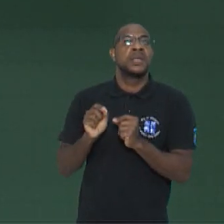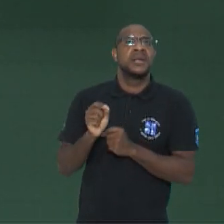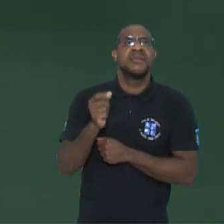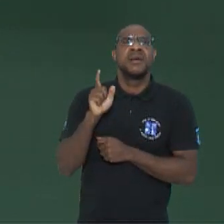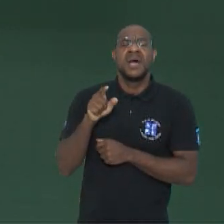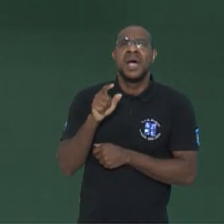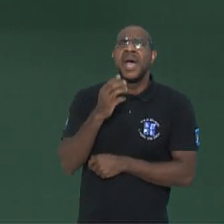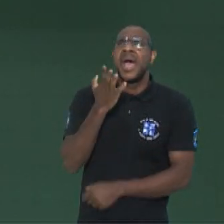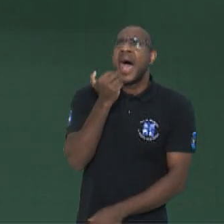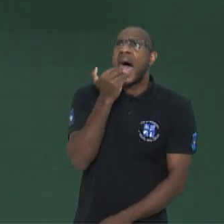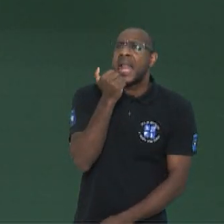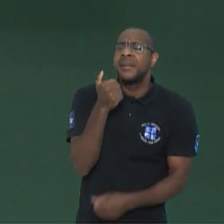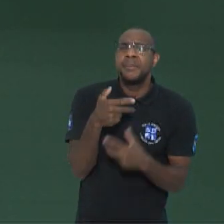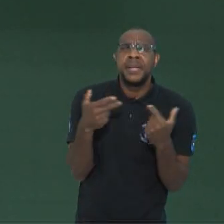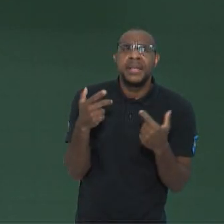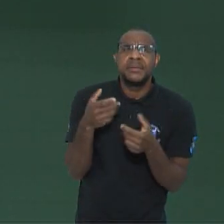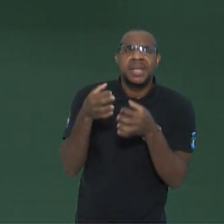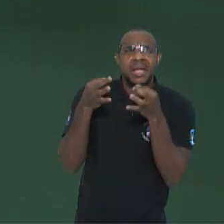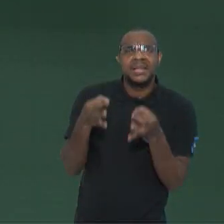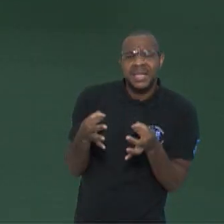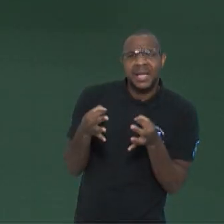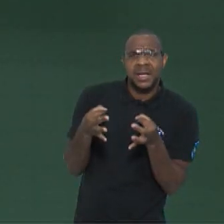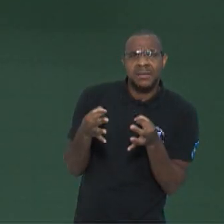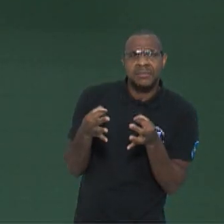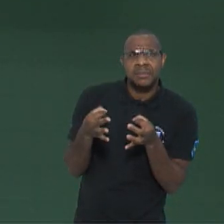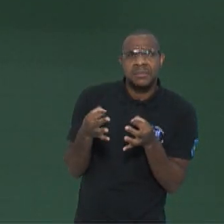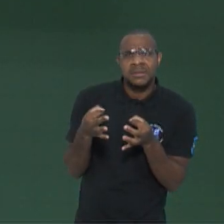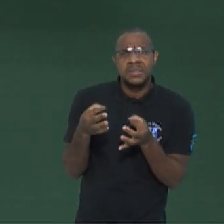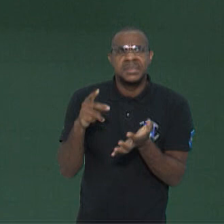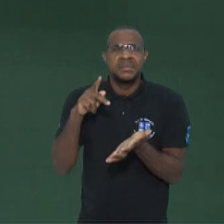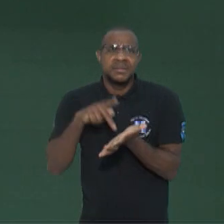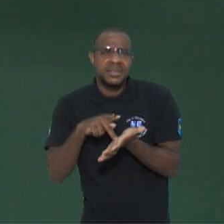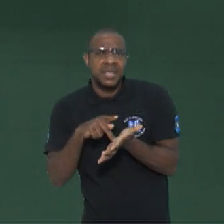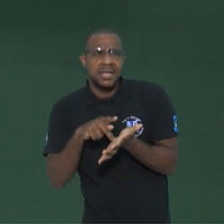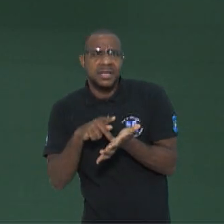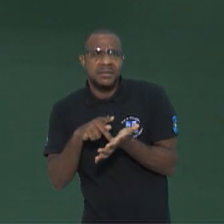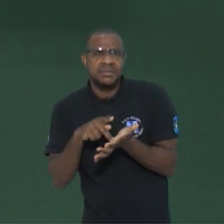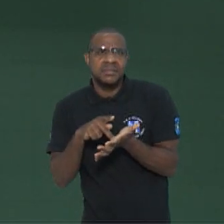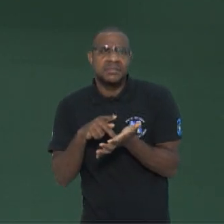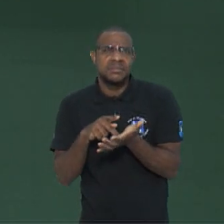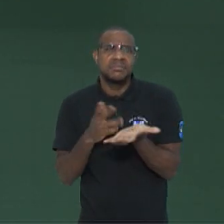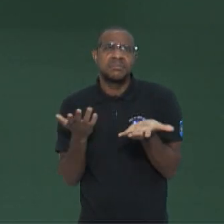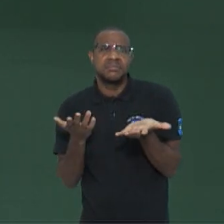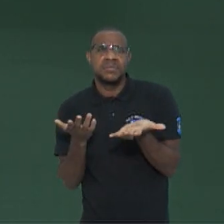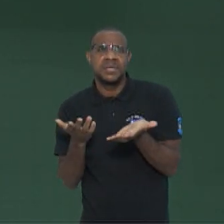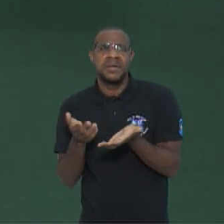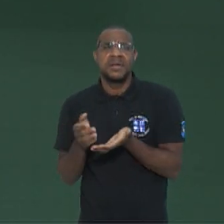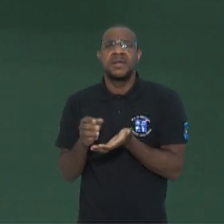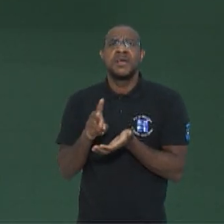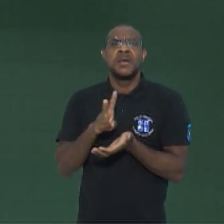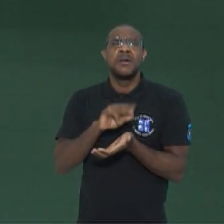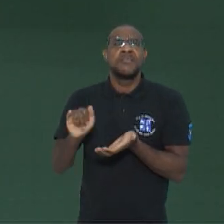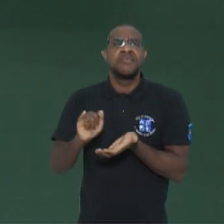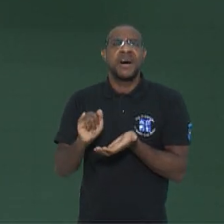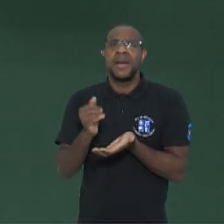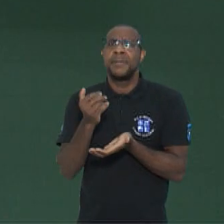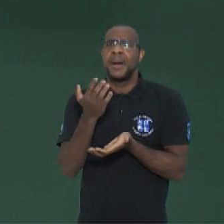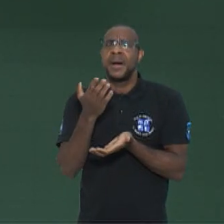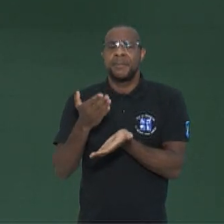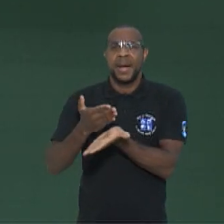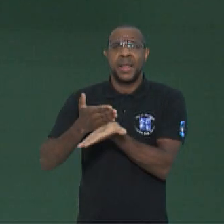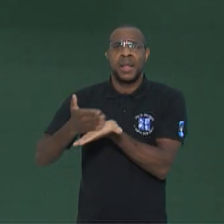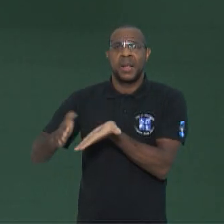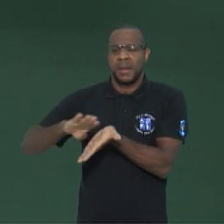alimentos, não sei se está certo isso. Será? Será que não teria que ser vão para o lixo, porque eu estou falando em alimentos,